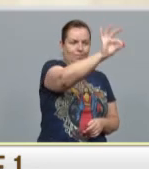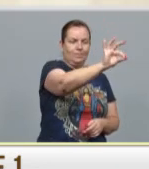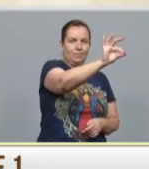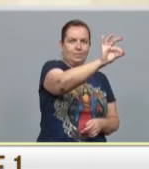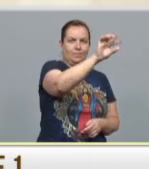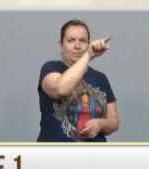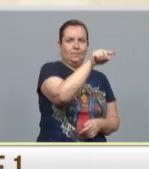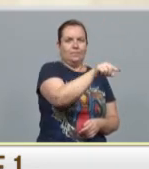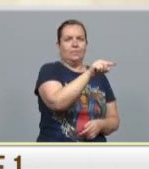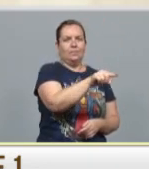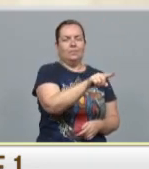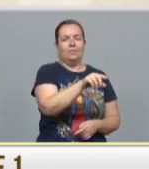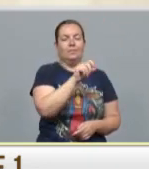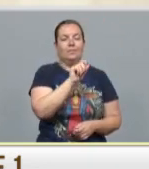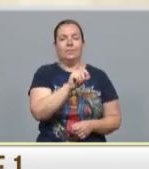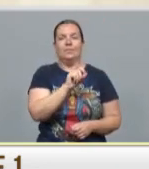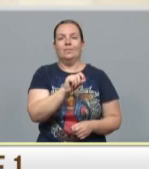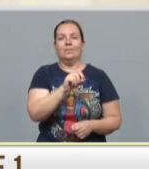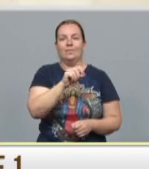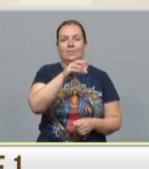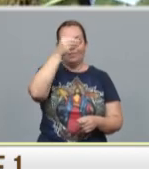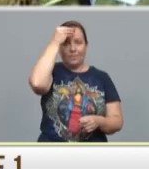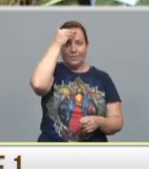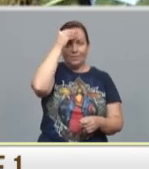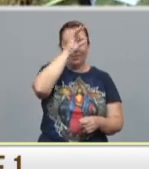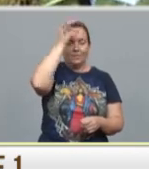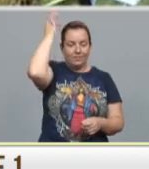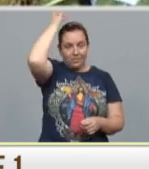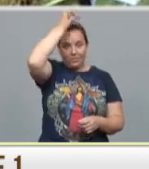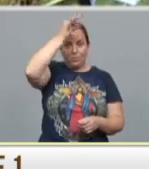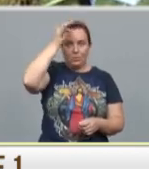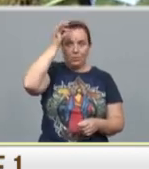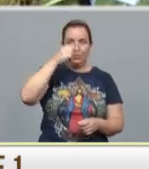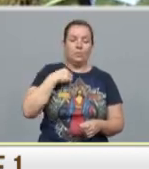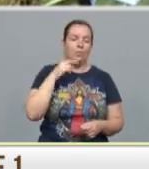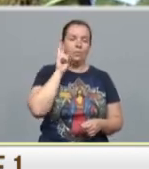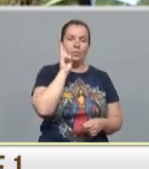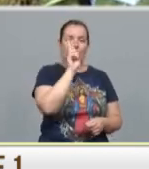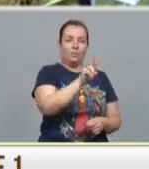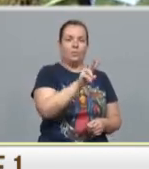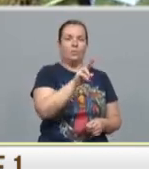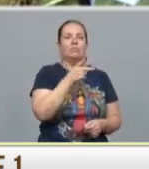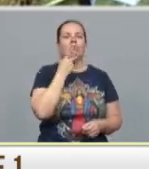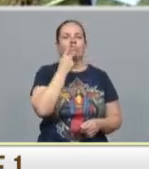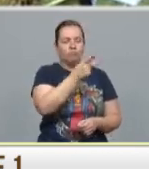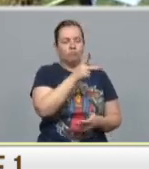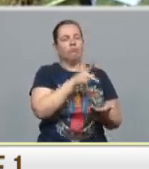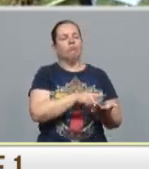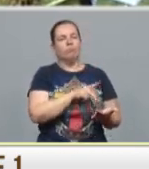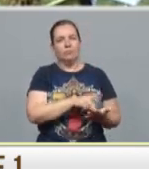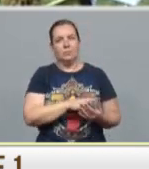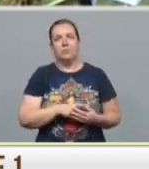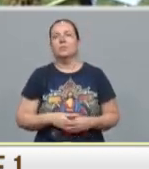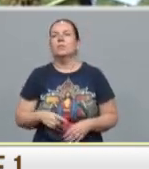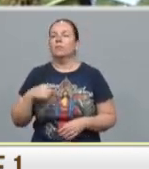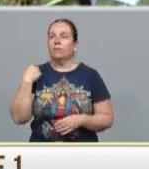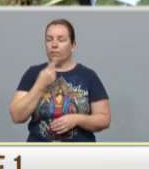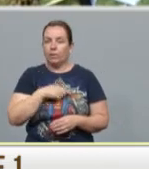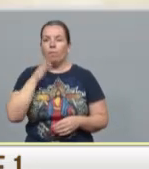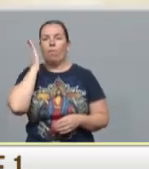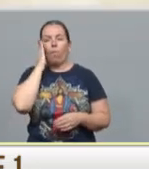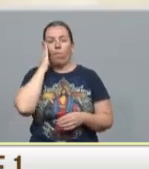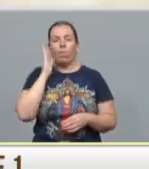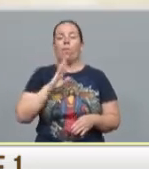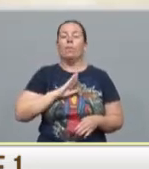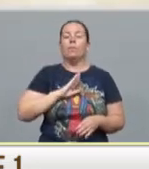permanecer, este é quem habita, batiza com o Espírito Santo. Eu vi e dou testemunho, que nós saibamos